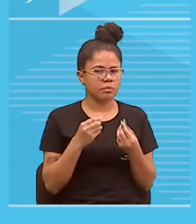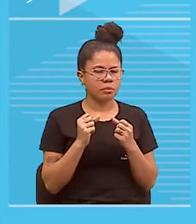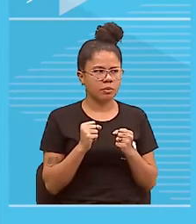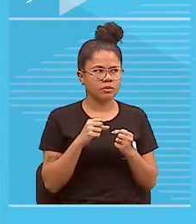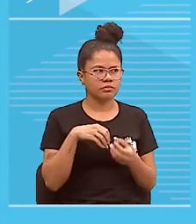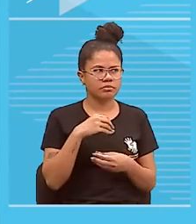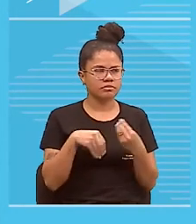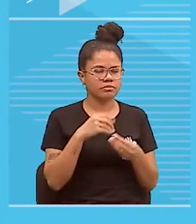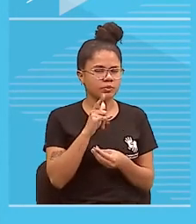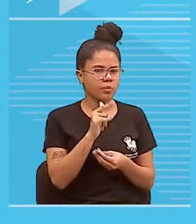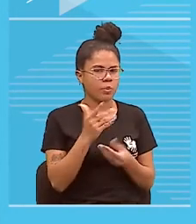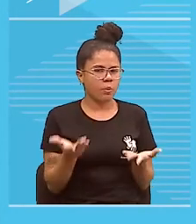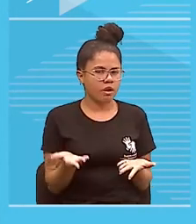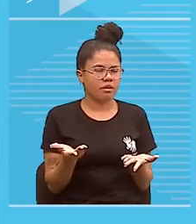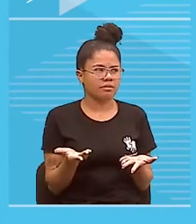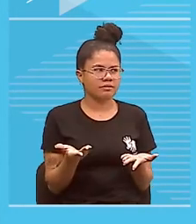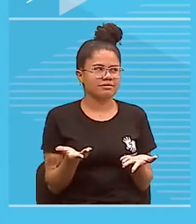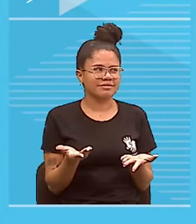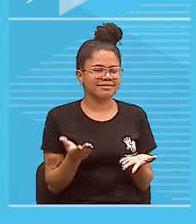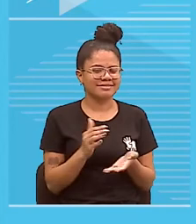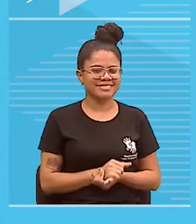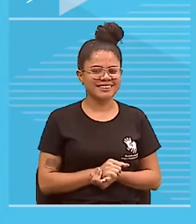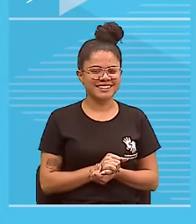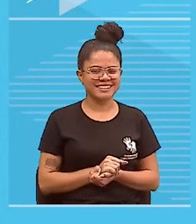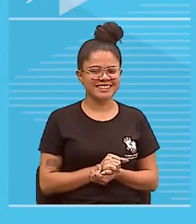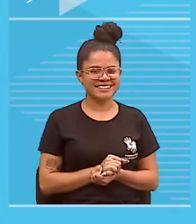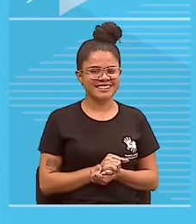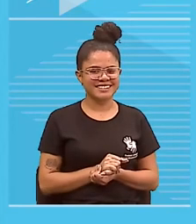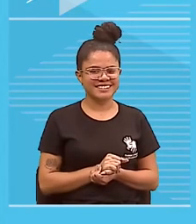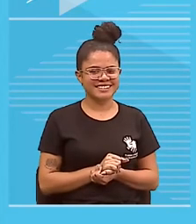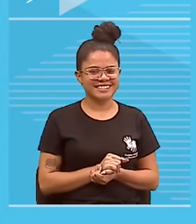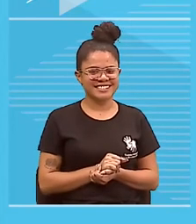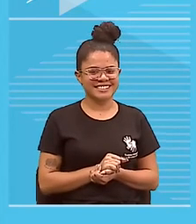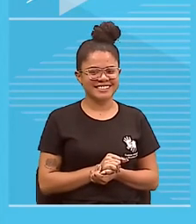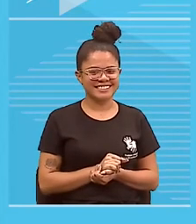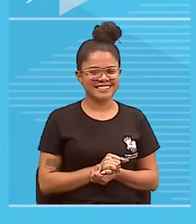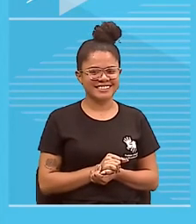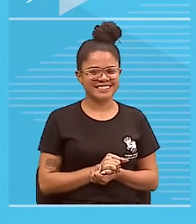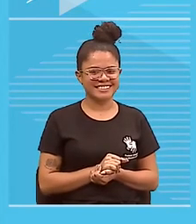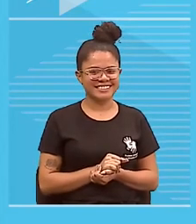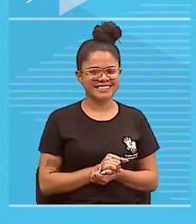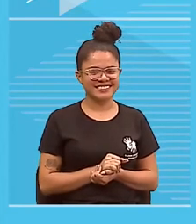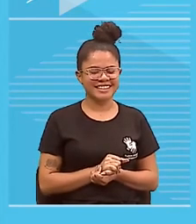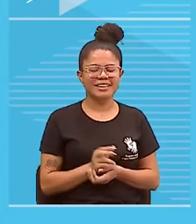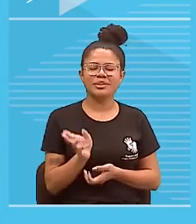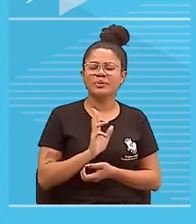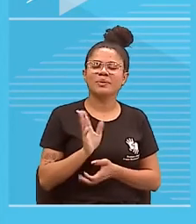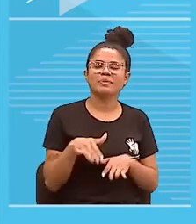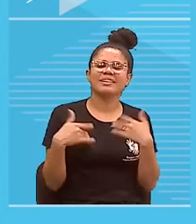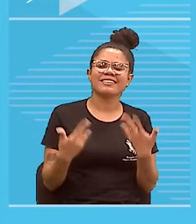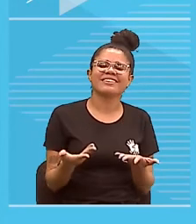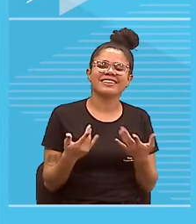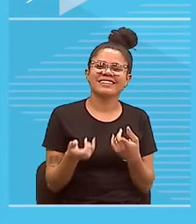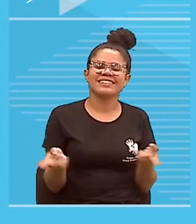e olha aí olha aí rapaz eu vou dizer que é aquele nome lá daquela